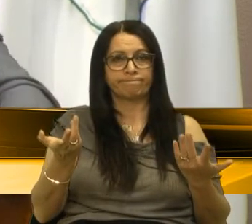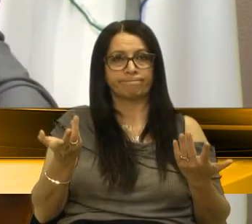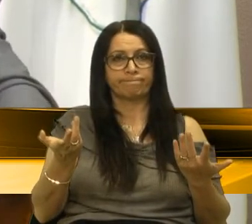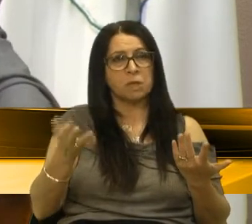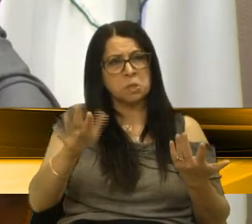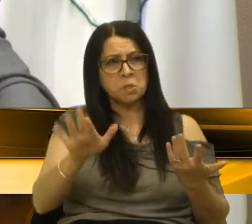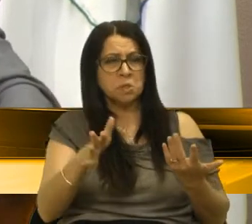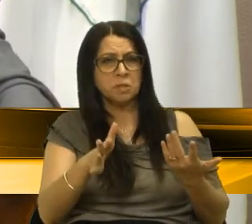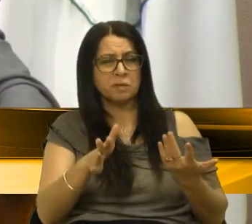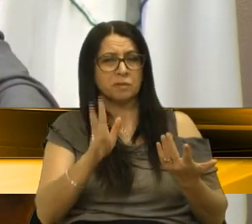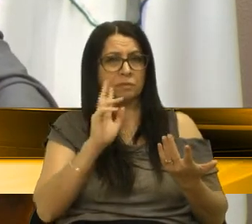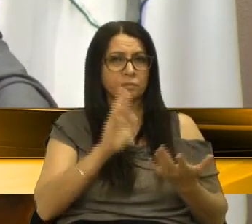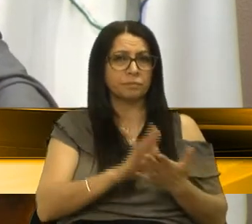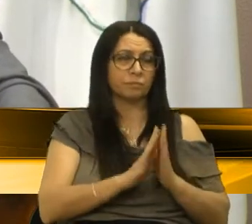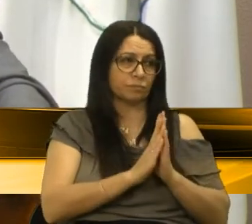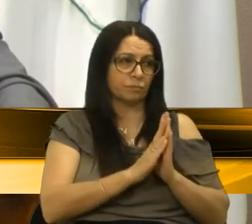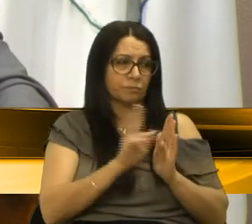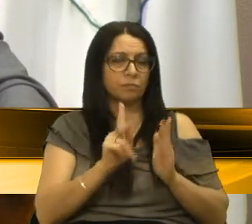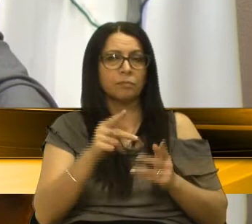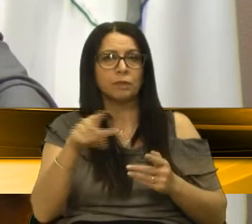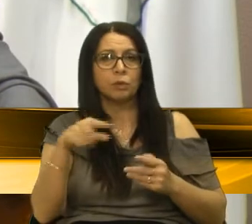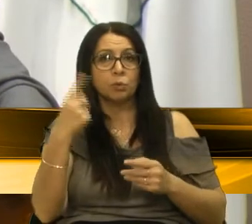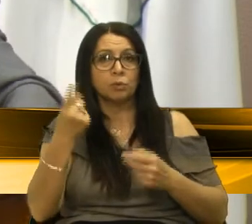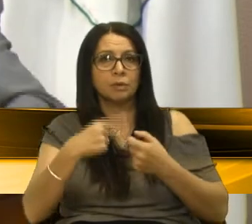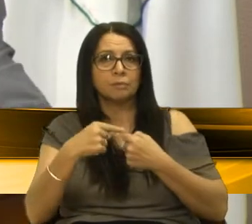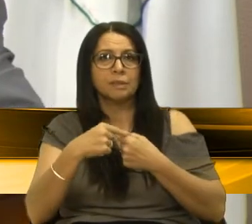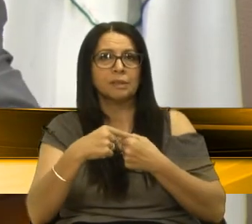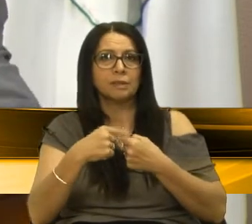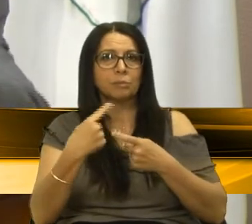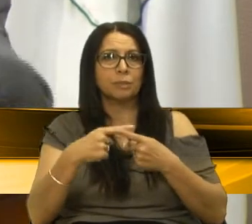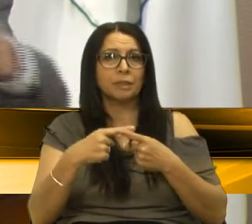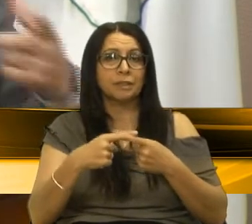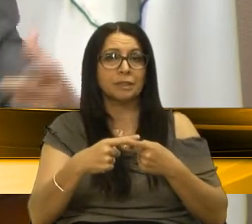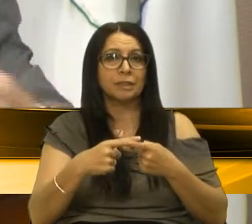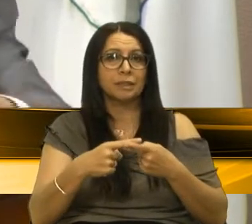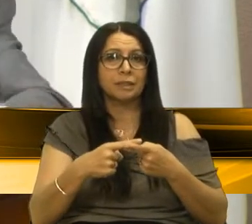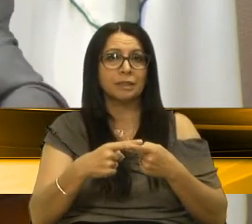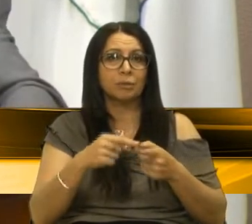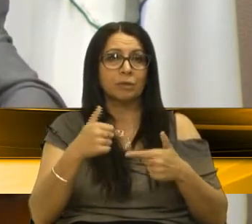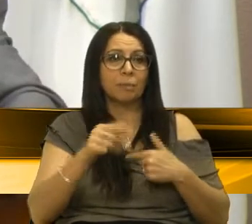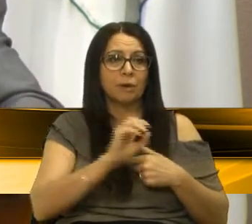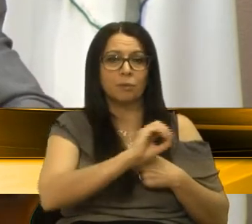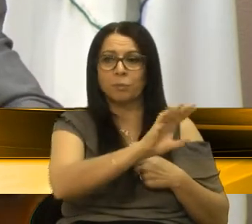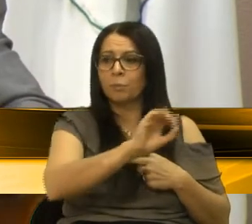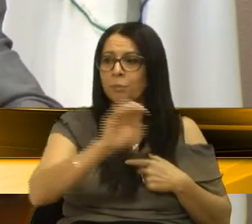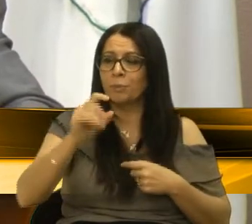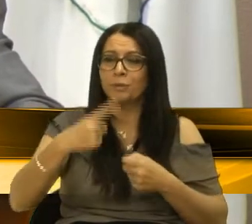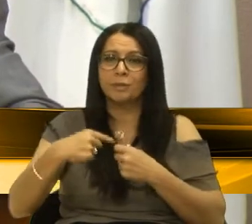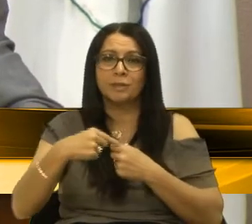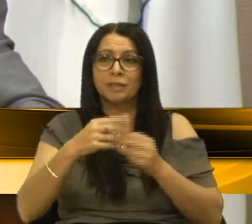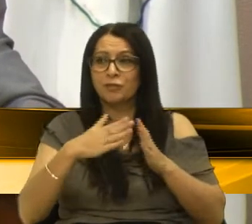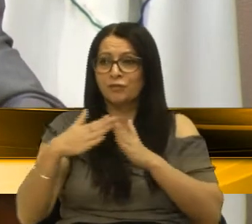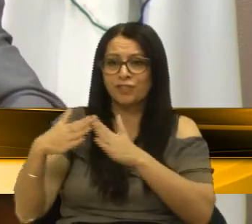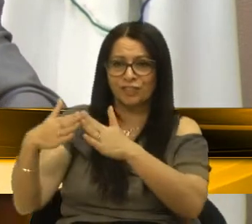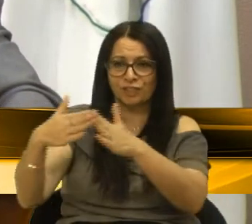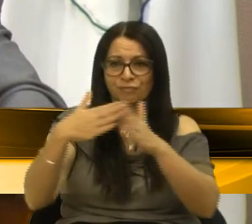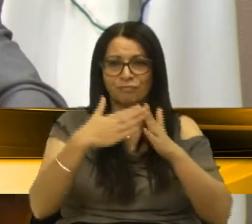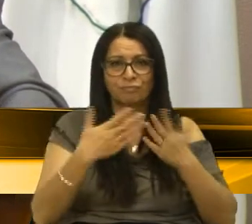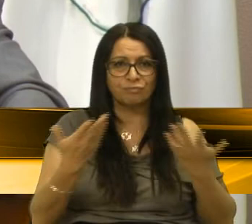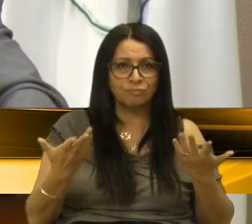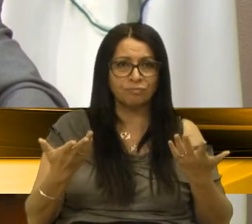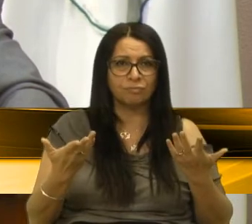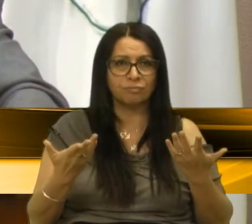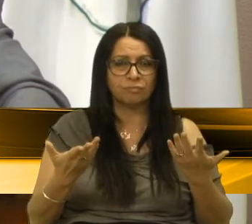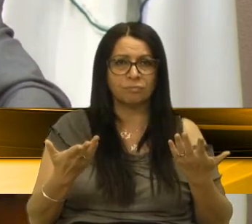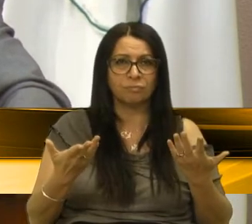talvez estimada por alguns de outros municípios, porque está mandando os empregos para os municípios vizinhos à custa do